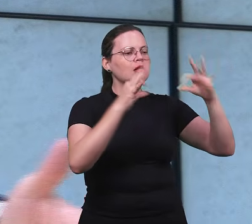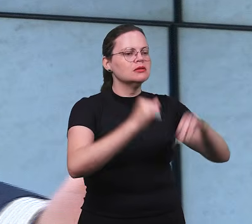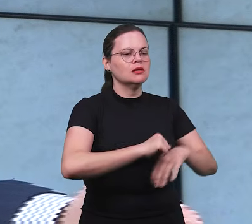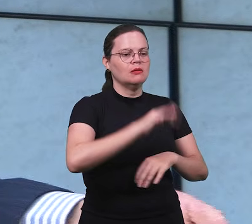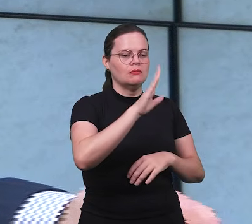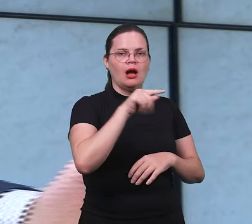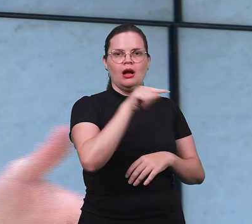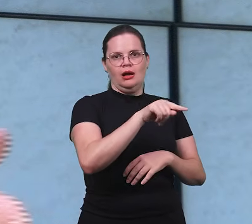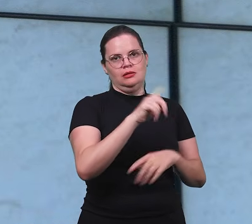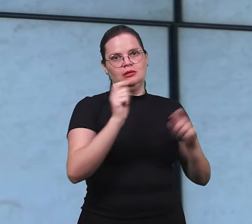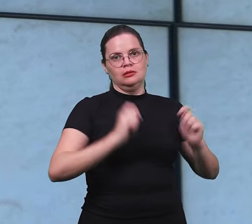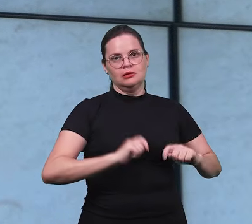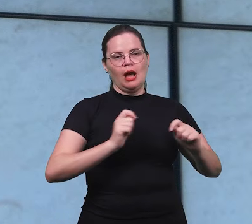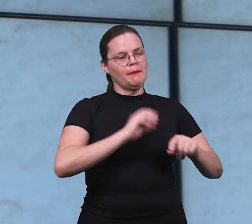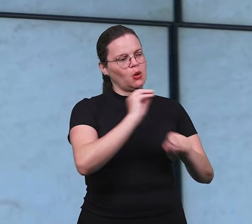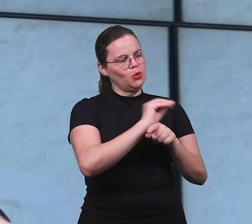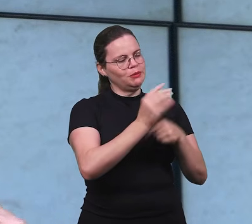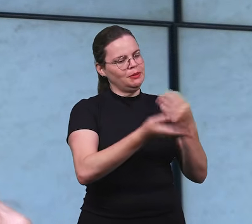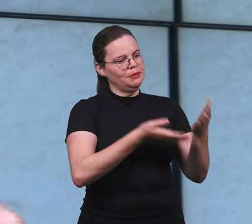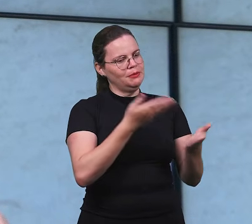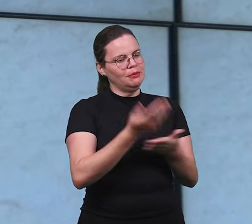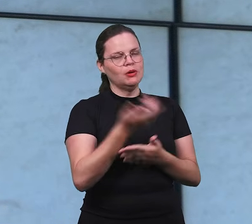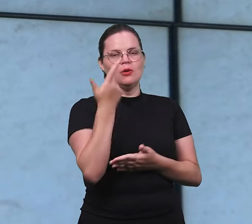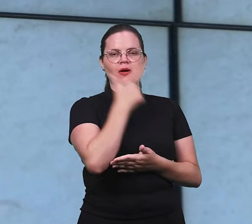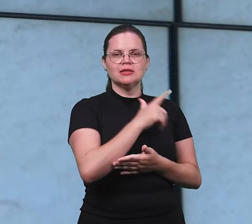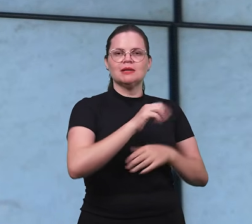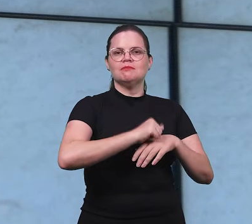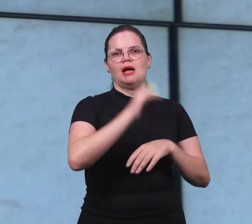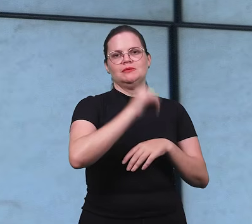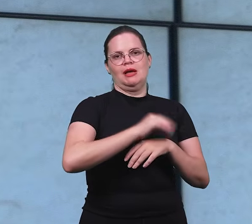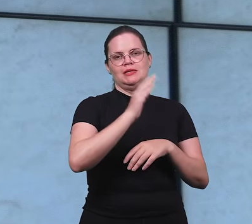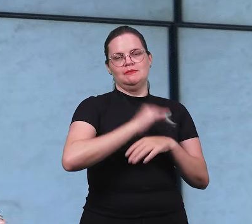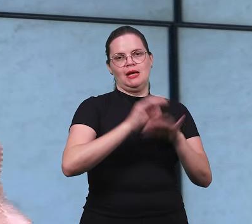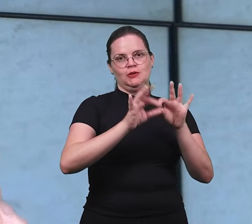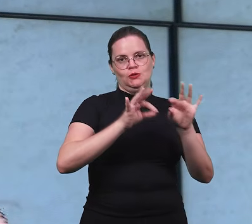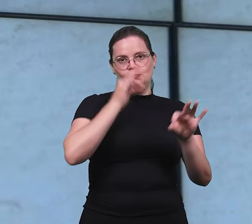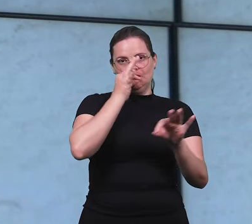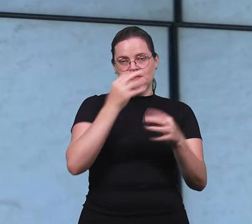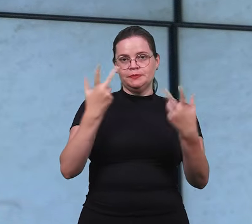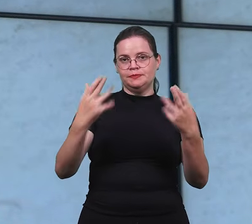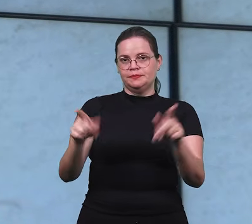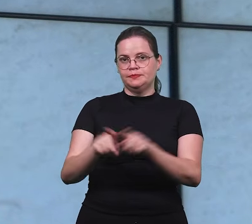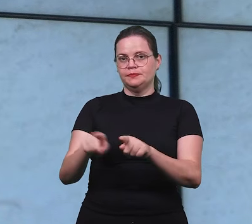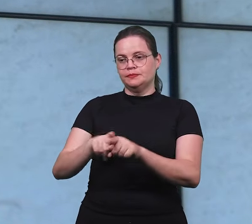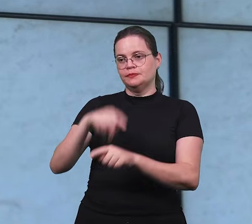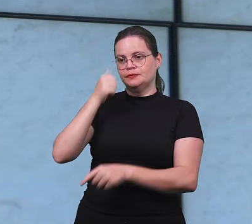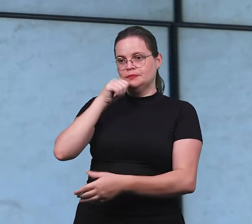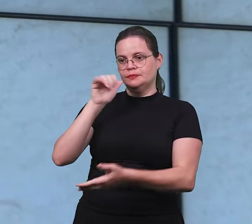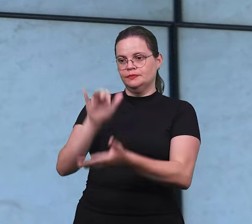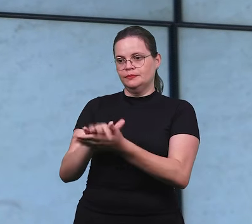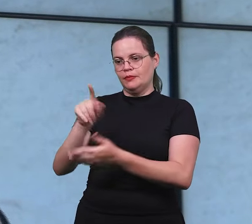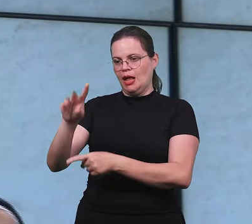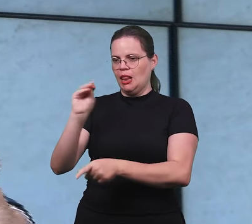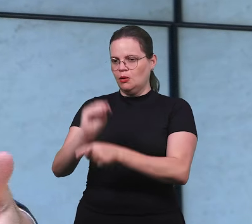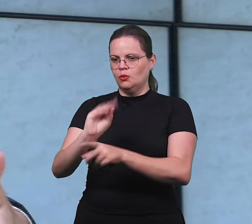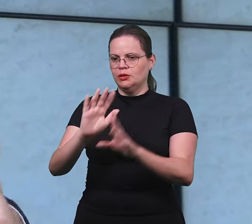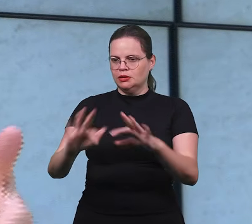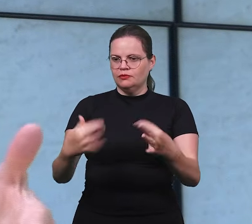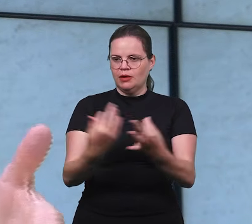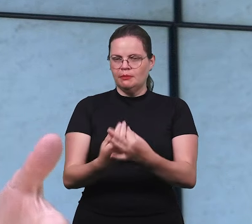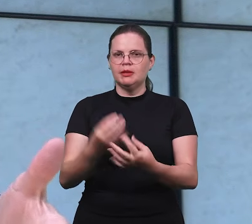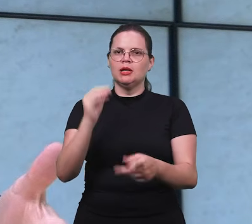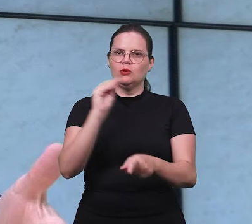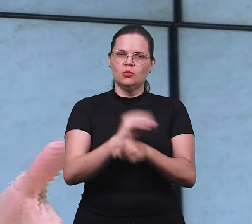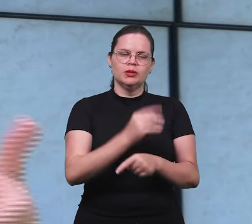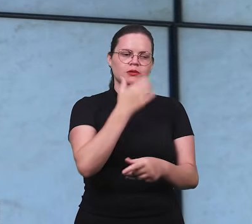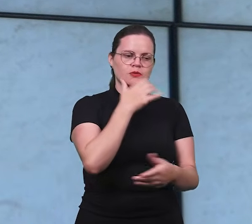entendemos que a nossa esposa, à medida que nós cuidamos, a esposa cuida do lar, vice-versa, né? Ela cuida